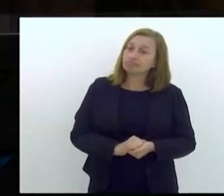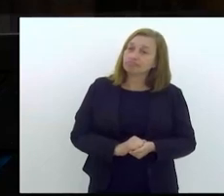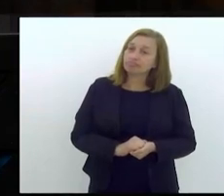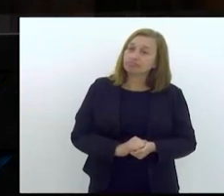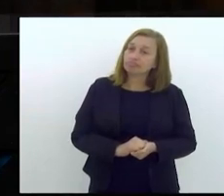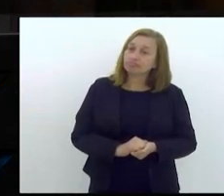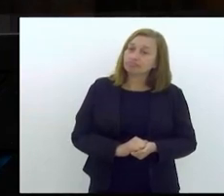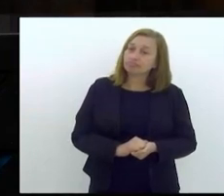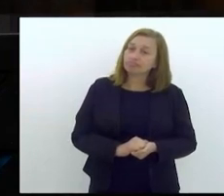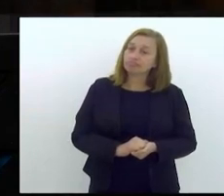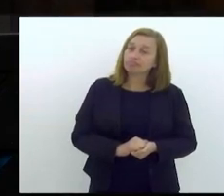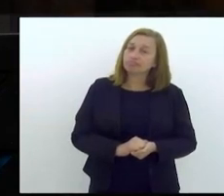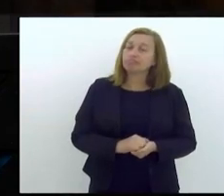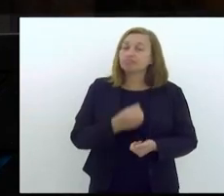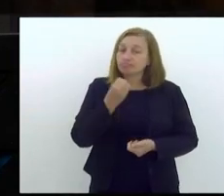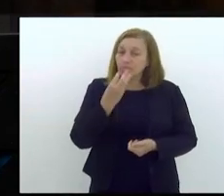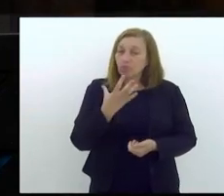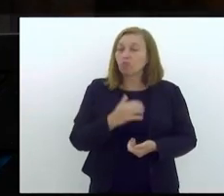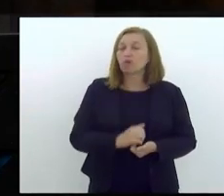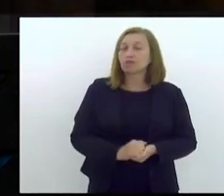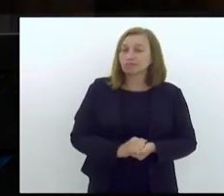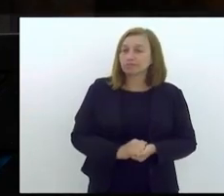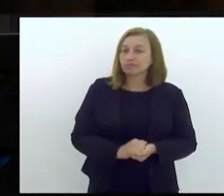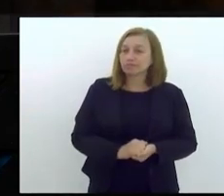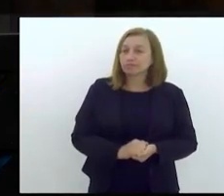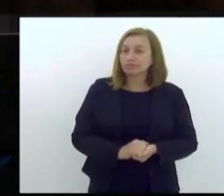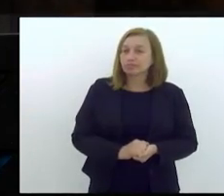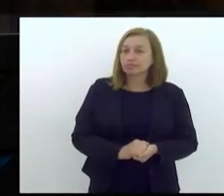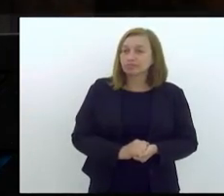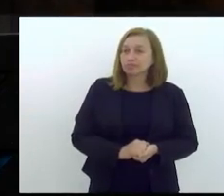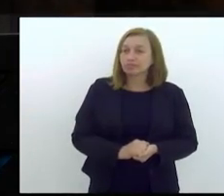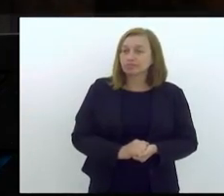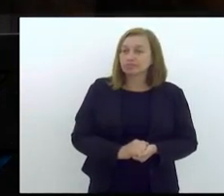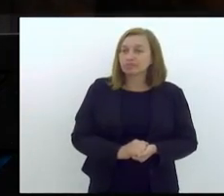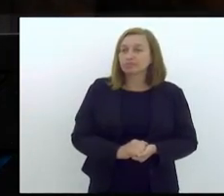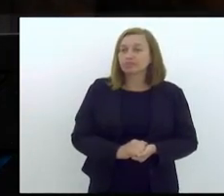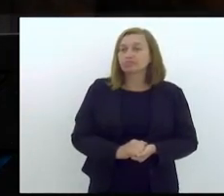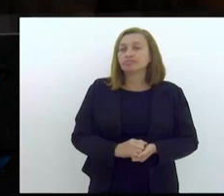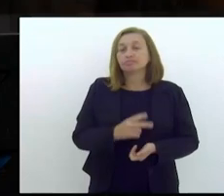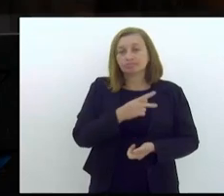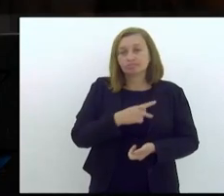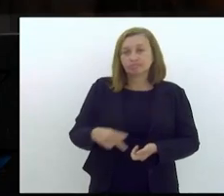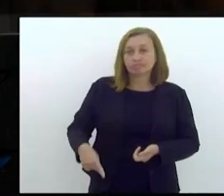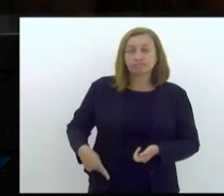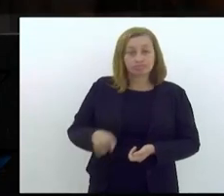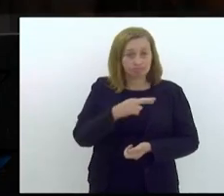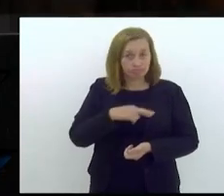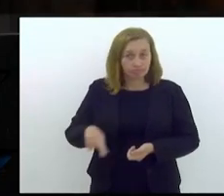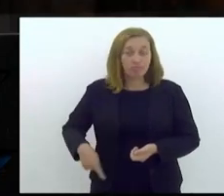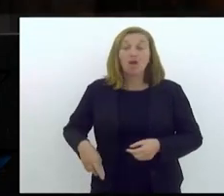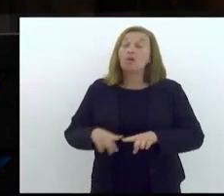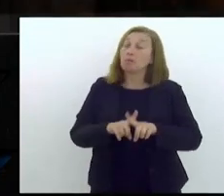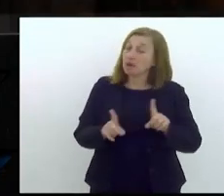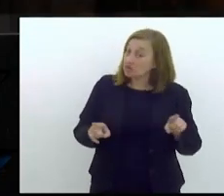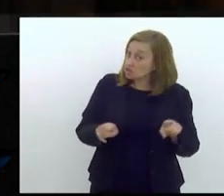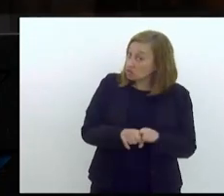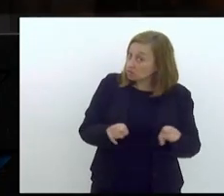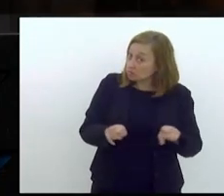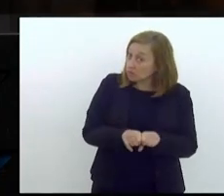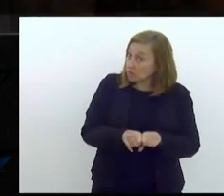de boas relações com o Presidente da República mas também